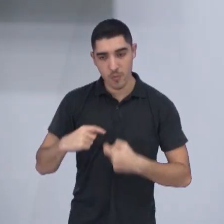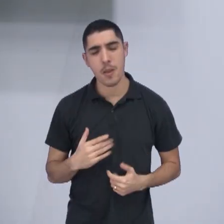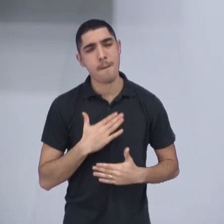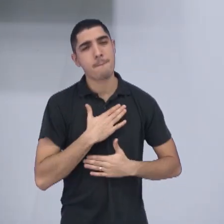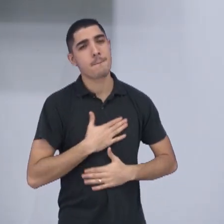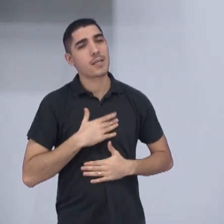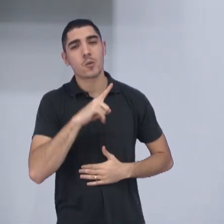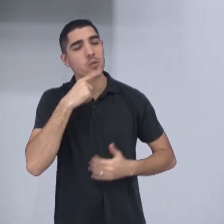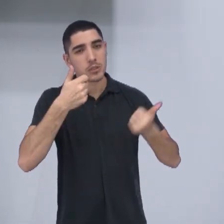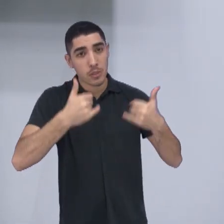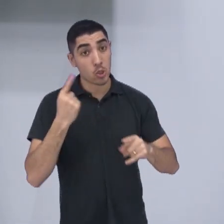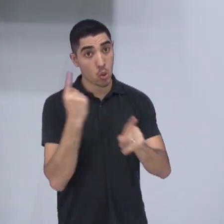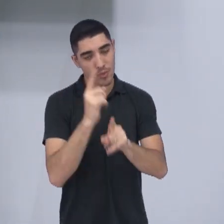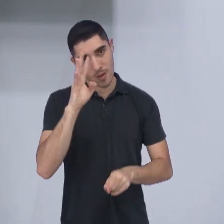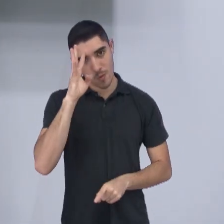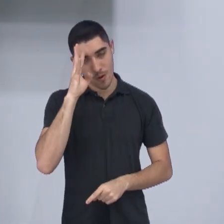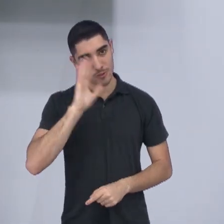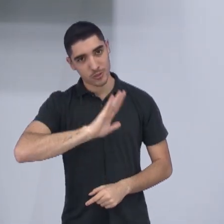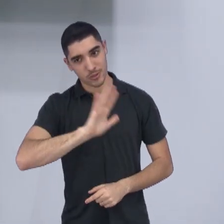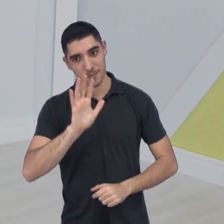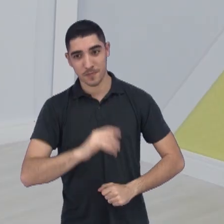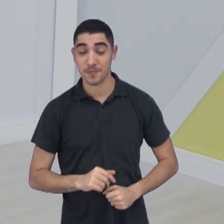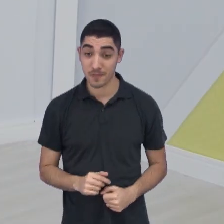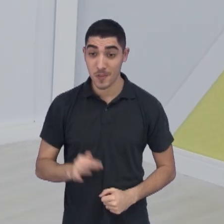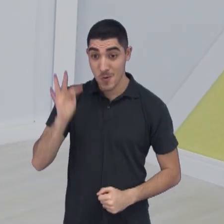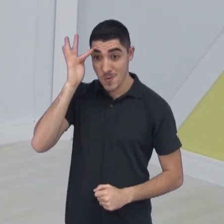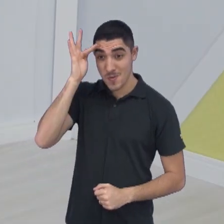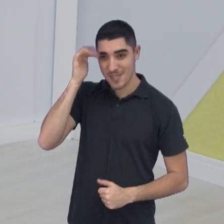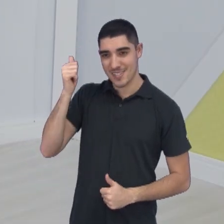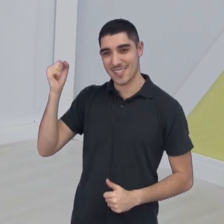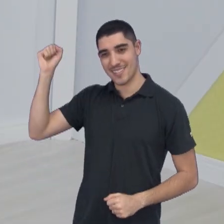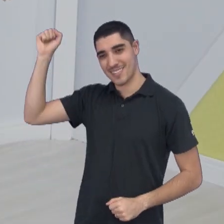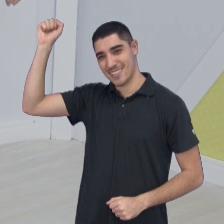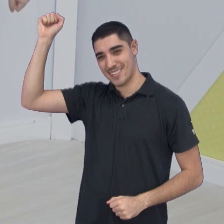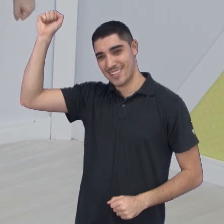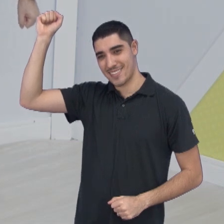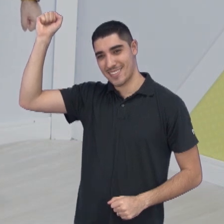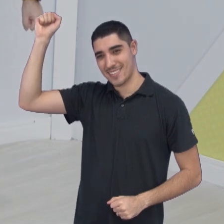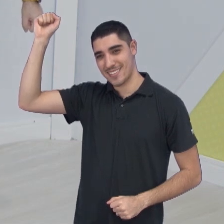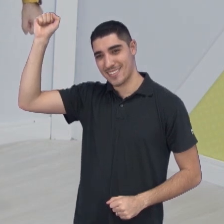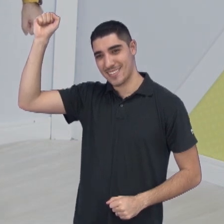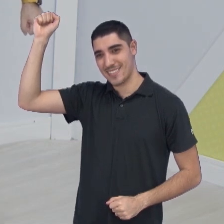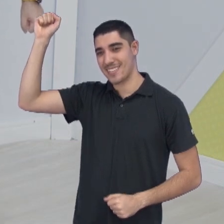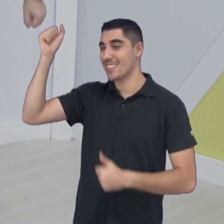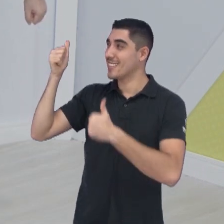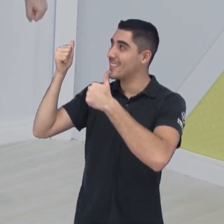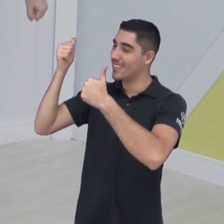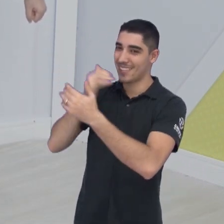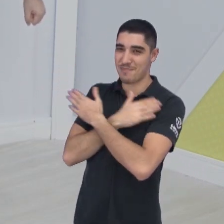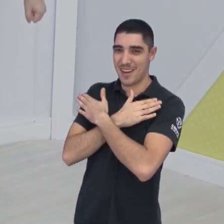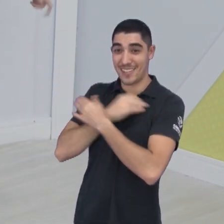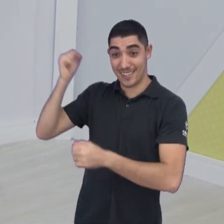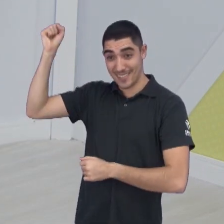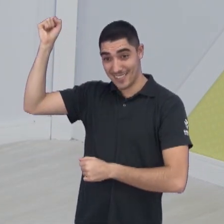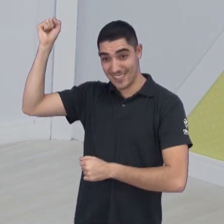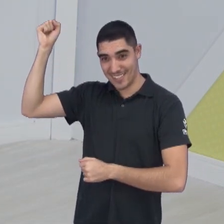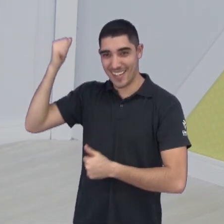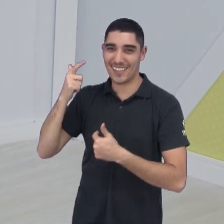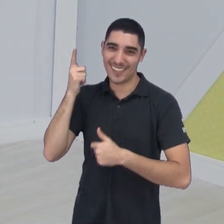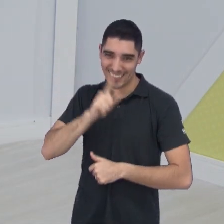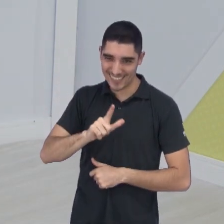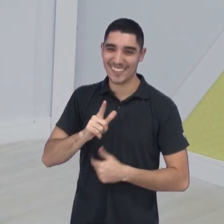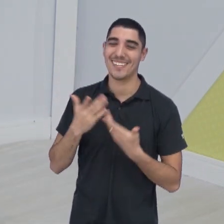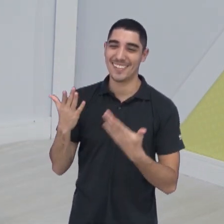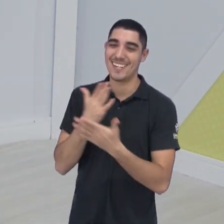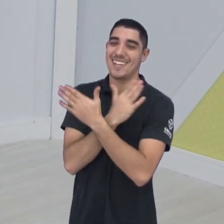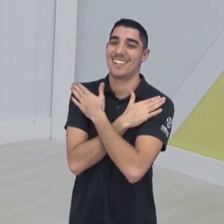prazer inenarrável, até quarta-feira, tchau. Luizão, um grande abraço pra você, aquele nosso soquinho maroto. Cadê? Aí, beleza, deu. Um abraço